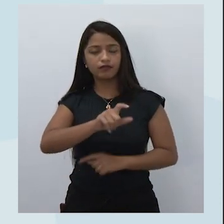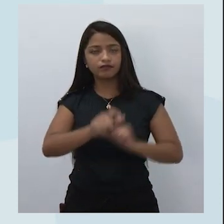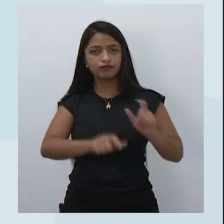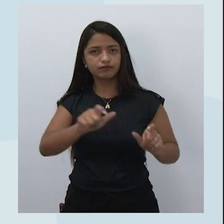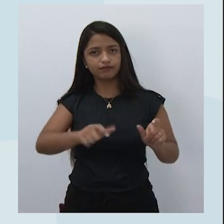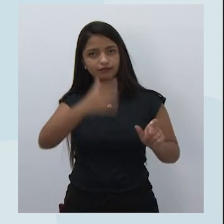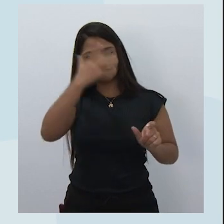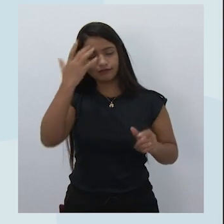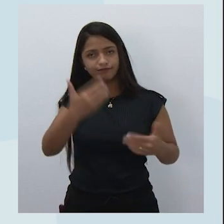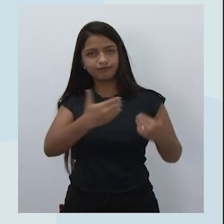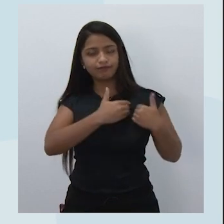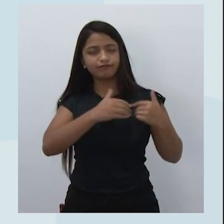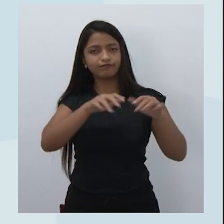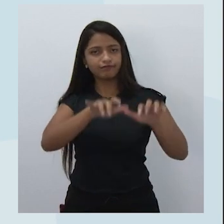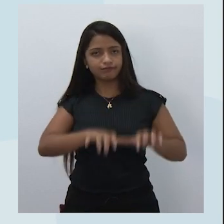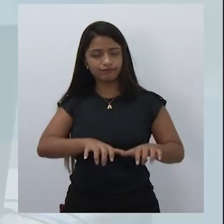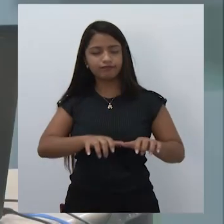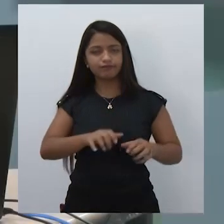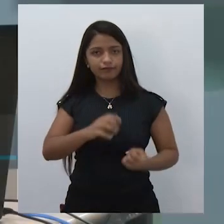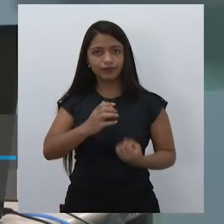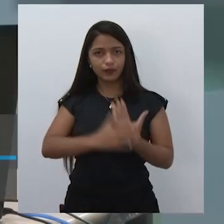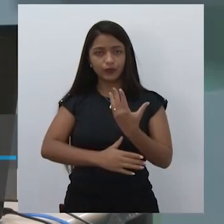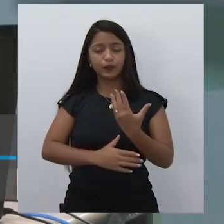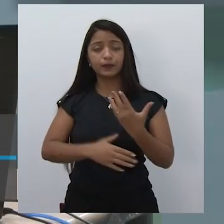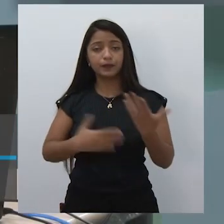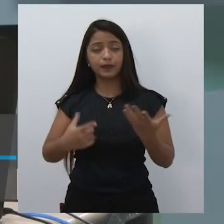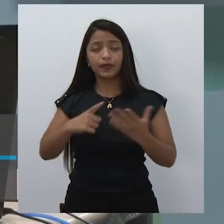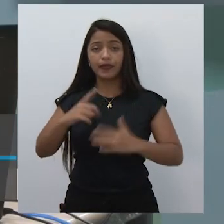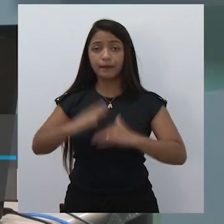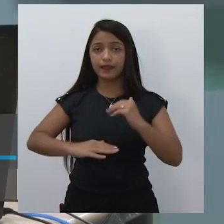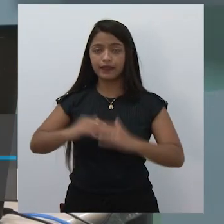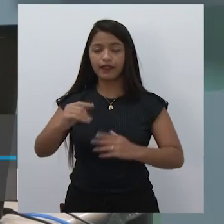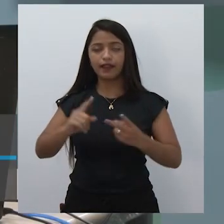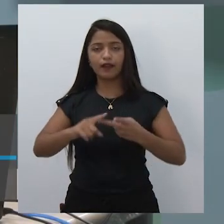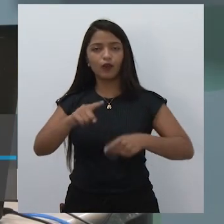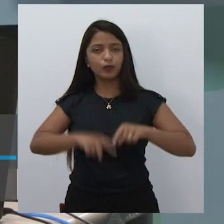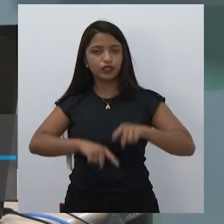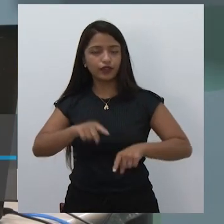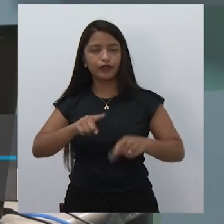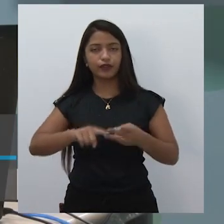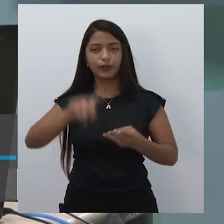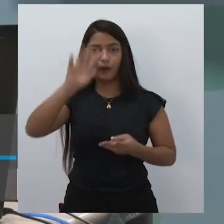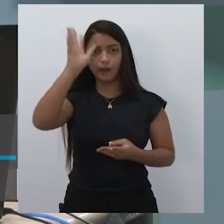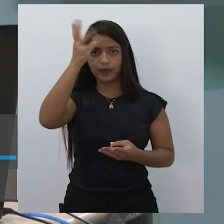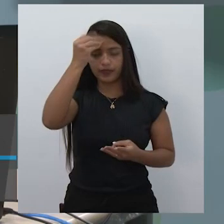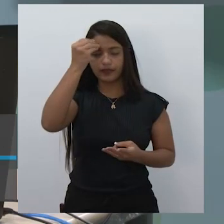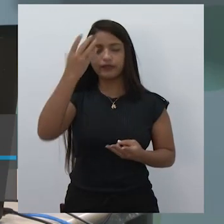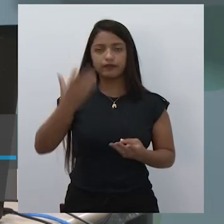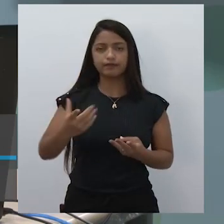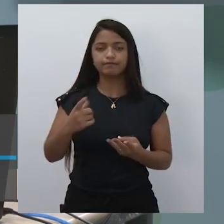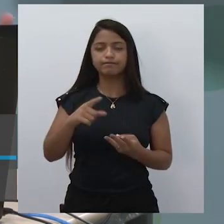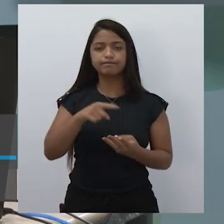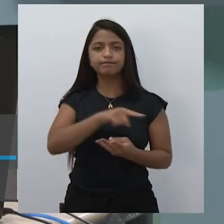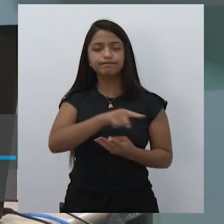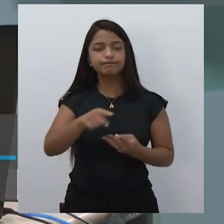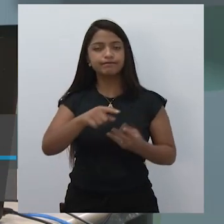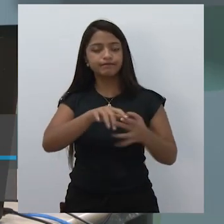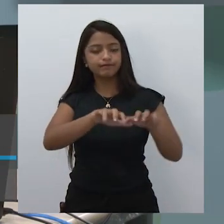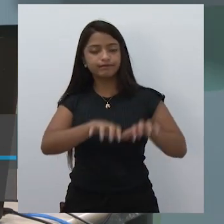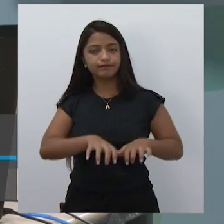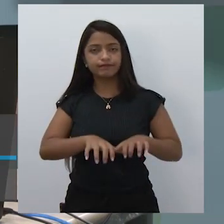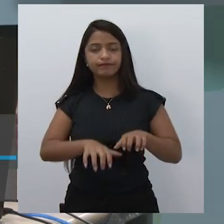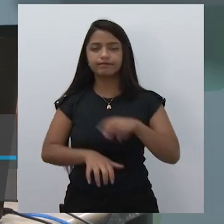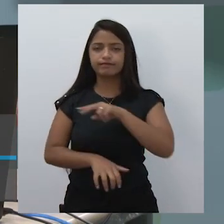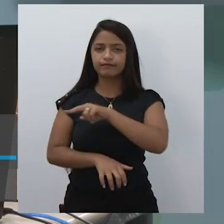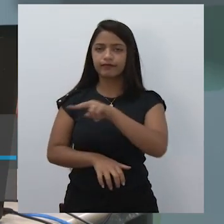diante daqueles objetos, diante daquelas habilidades, diante daquelas competências, né, olhando para esse